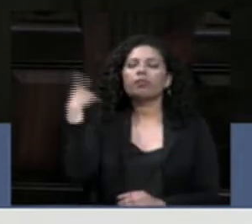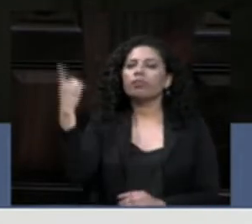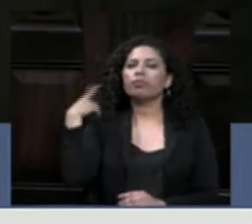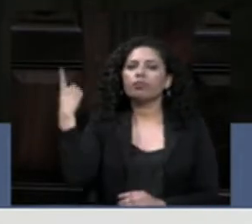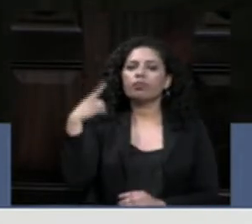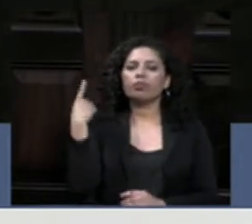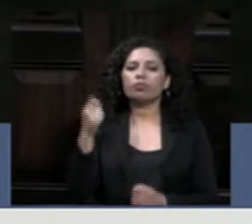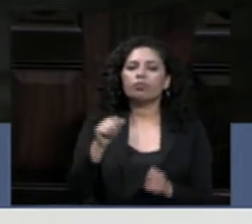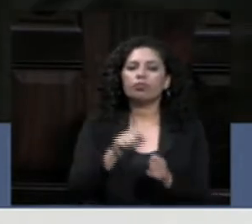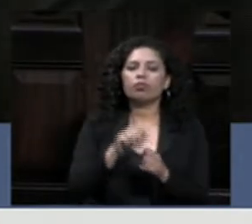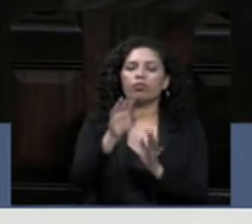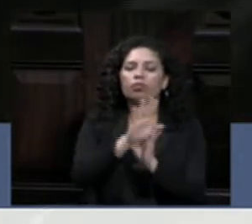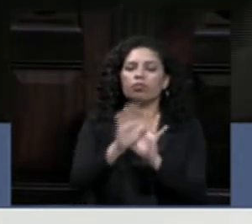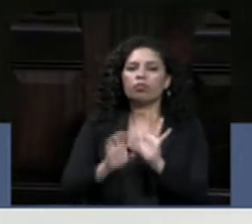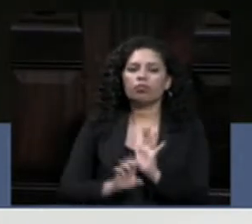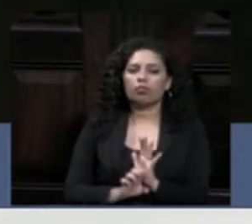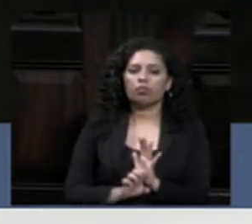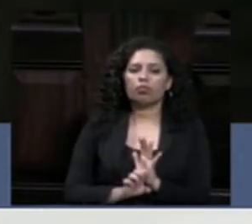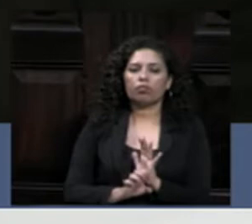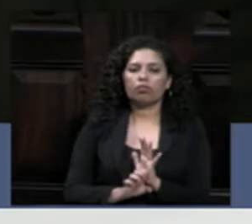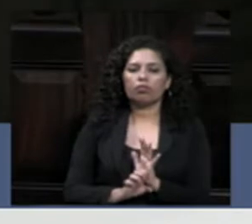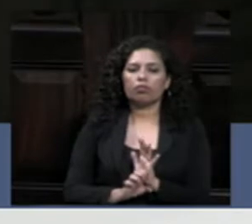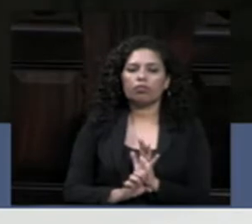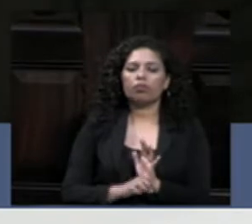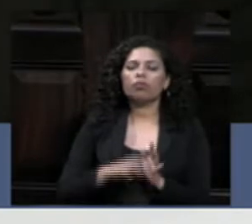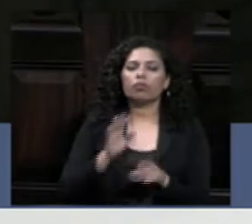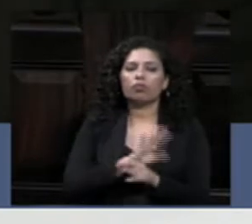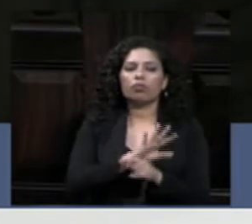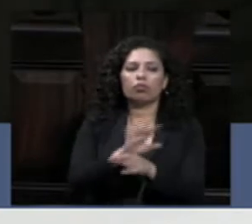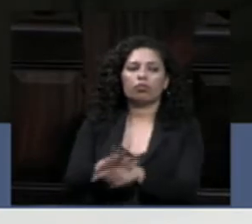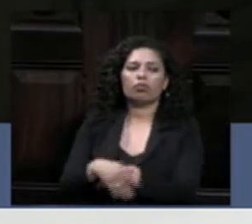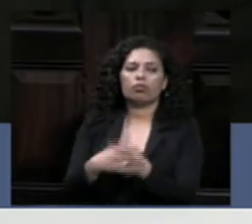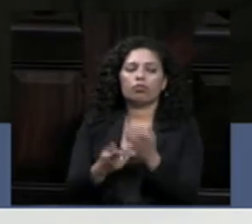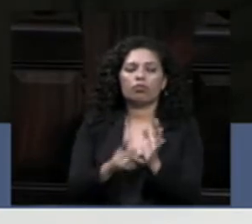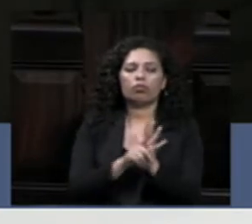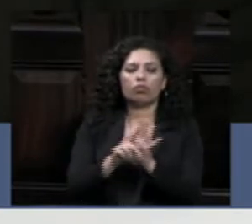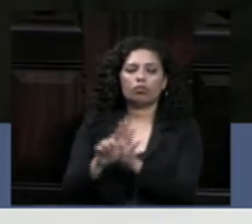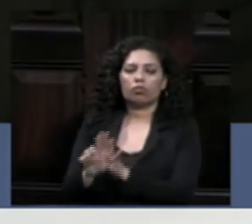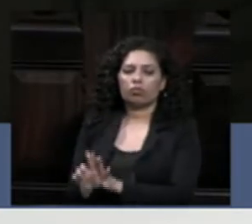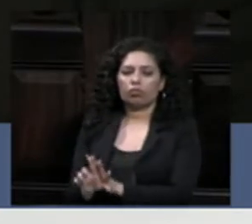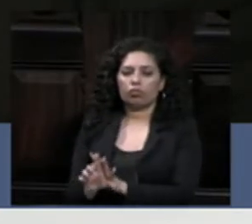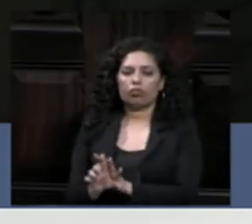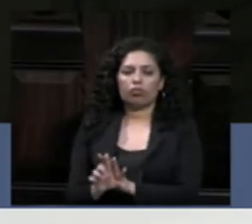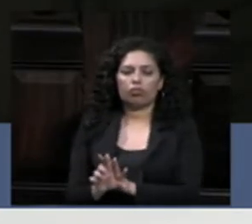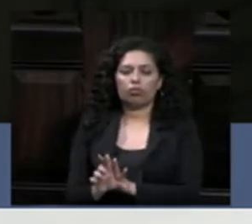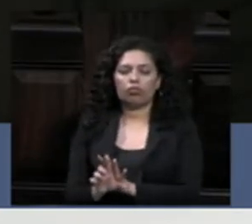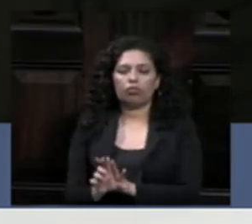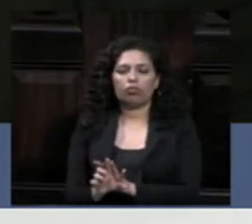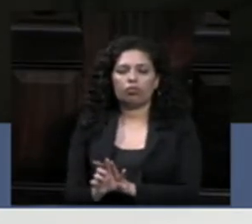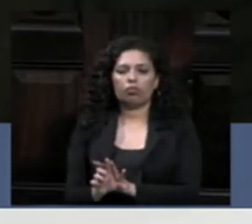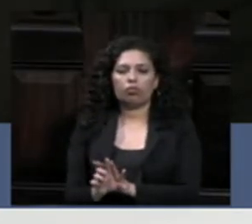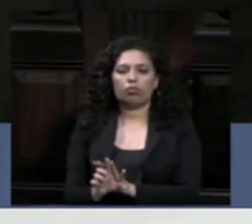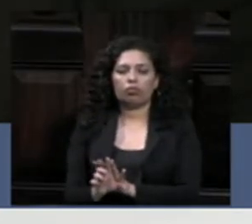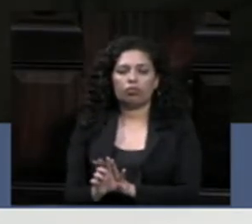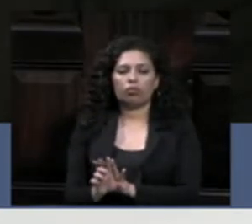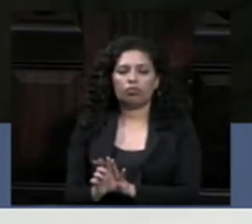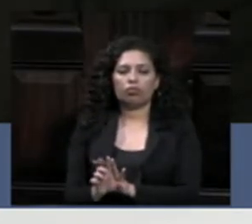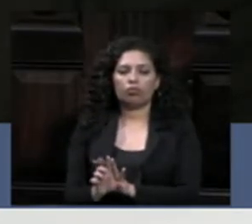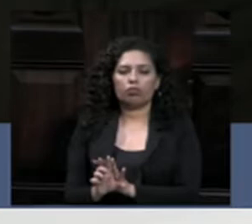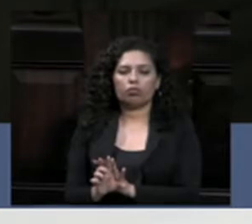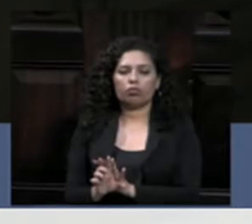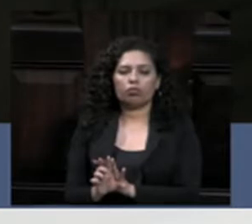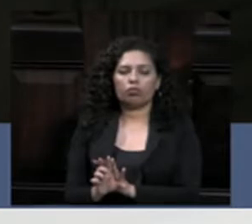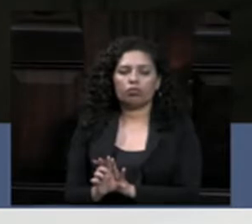fizeram emendas que melhoraram o projeto, outras que tiraram algumas expressões ambíguas, que